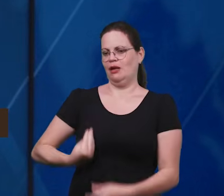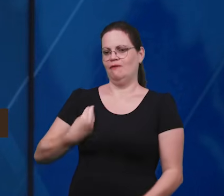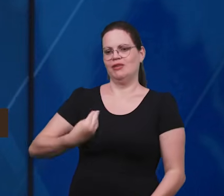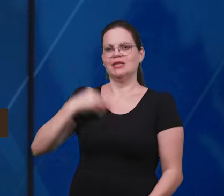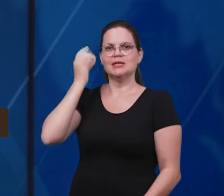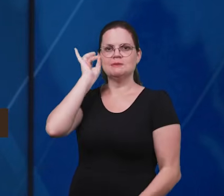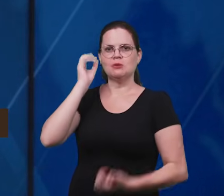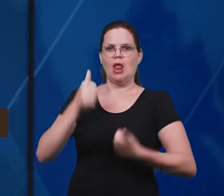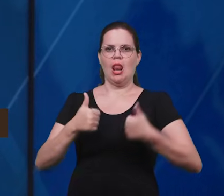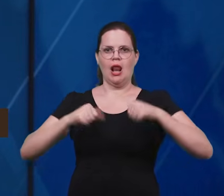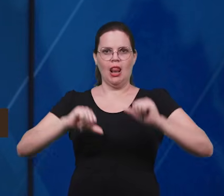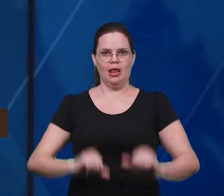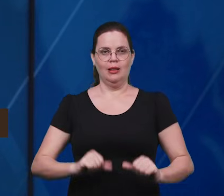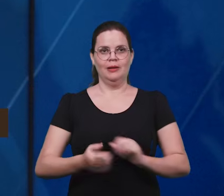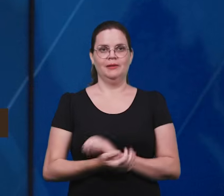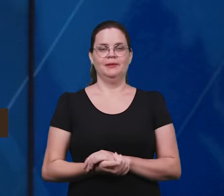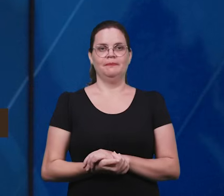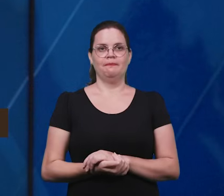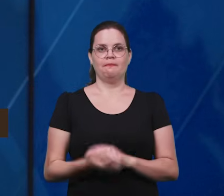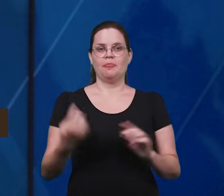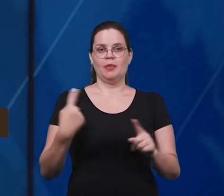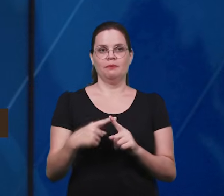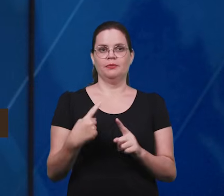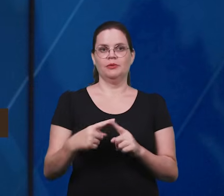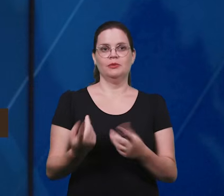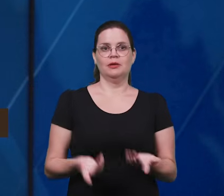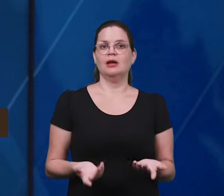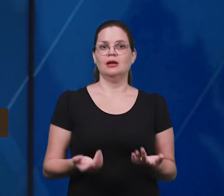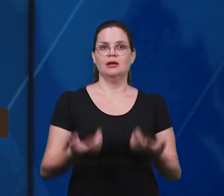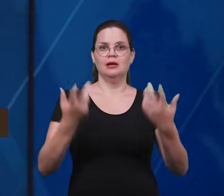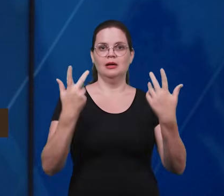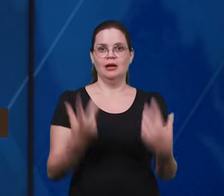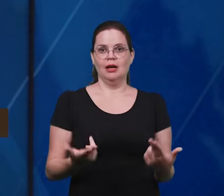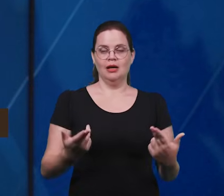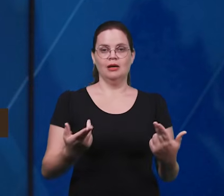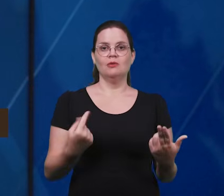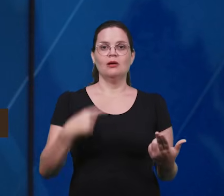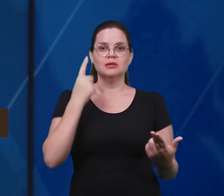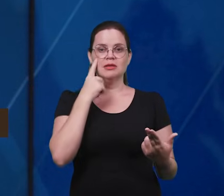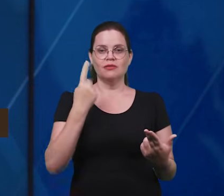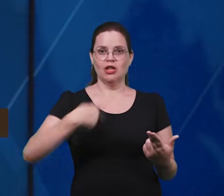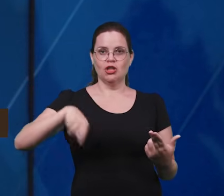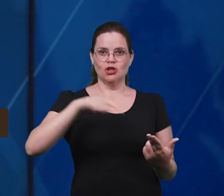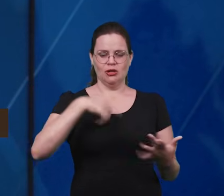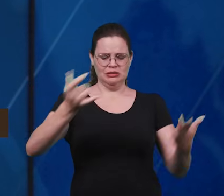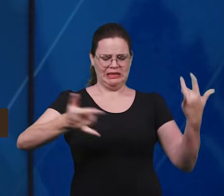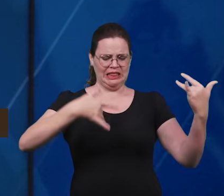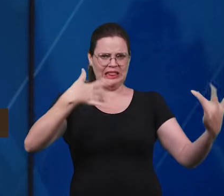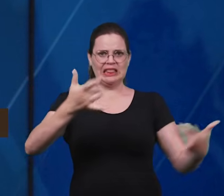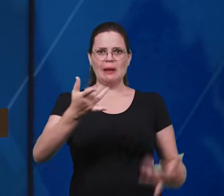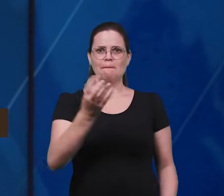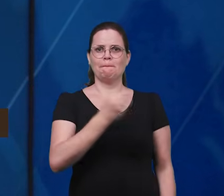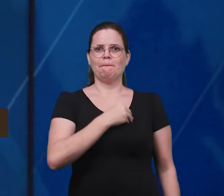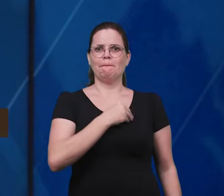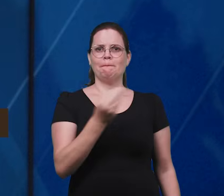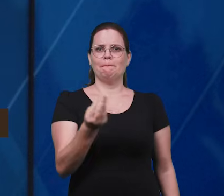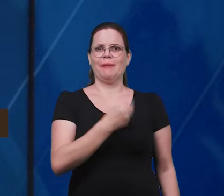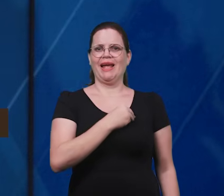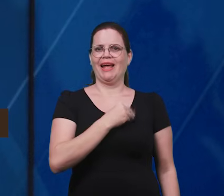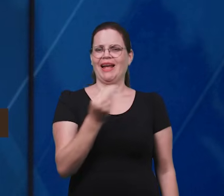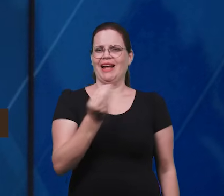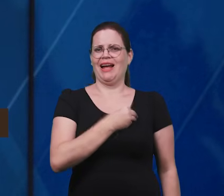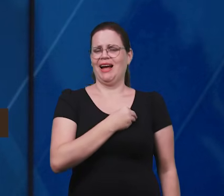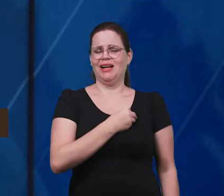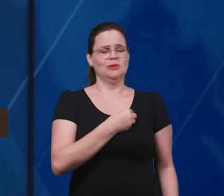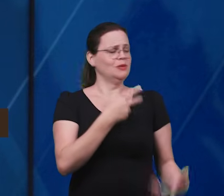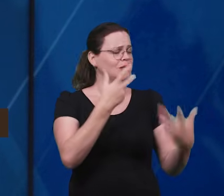degradante, porque assim são as roupas manchadas e sujas pelas